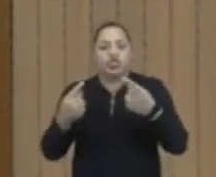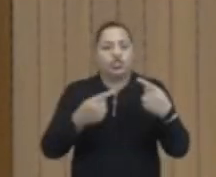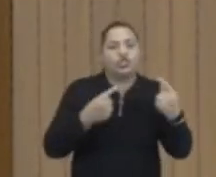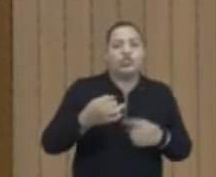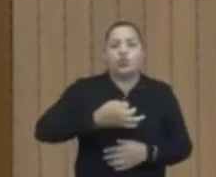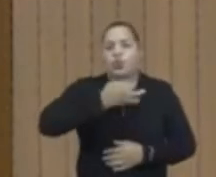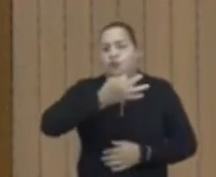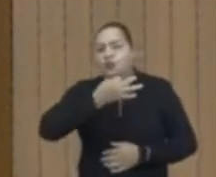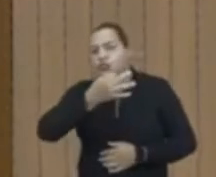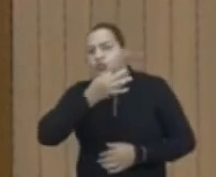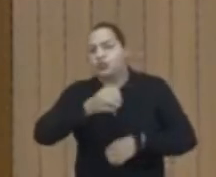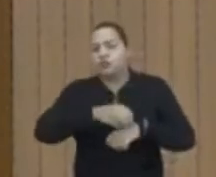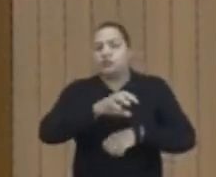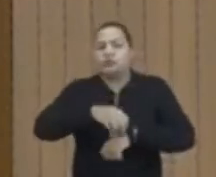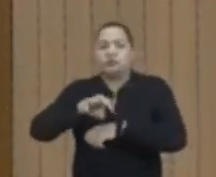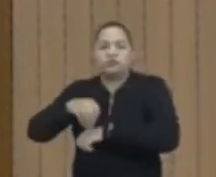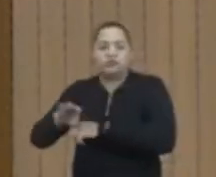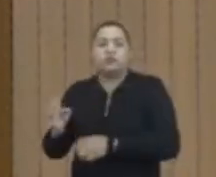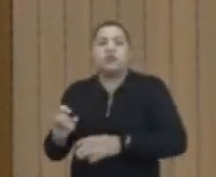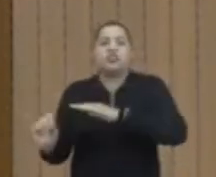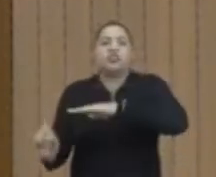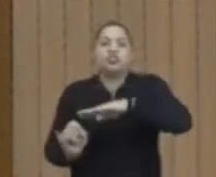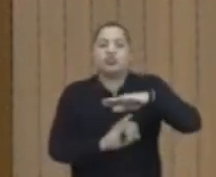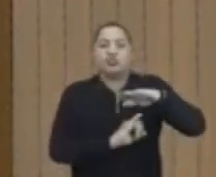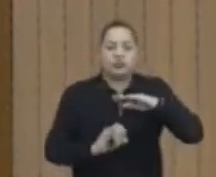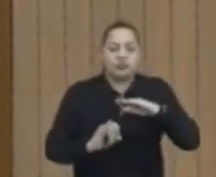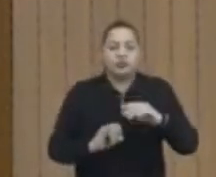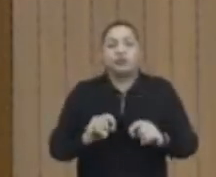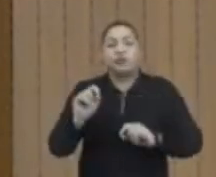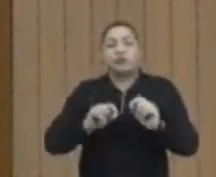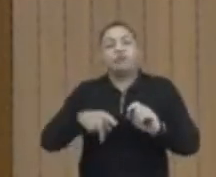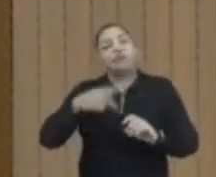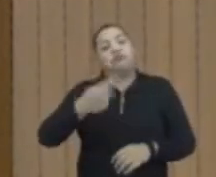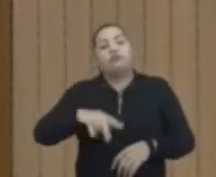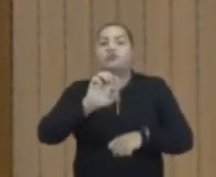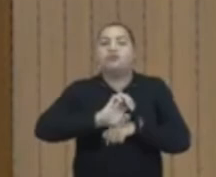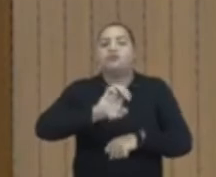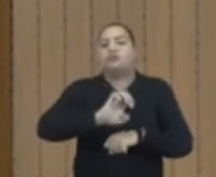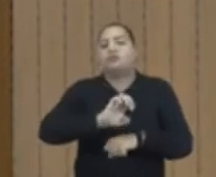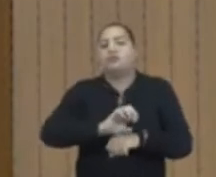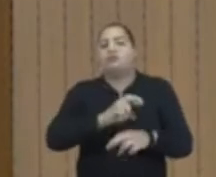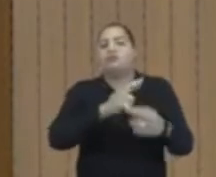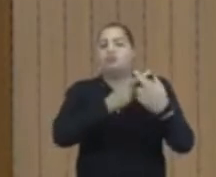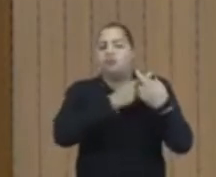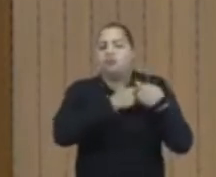opiniões, integrar instituições. Somos carreiras de Estado que devem